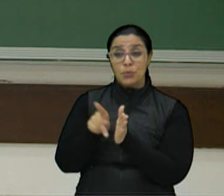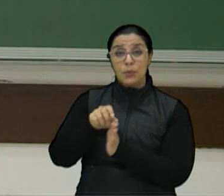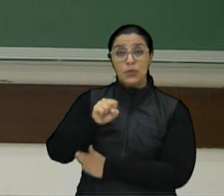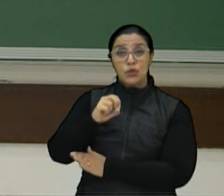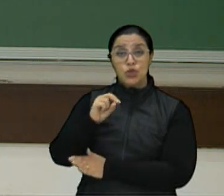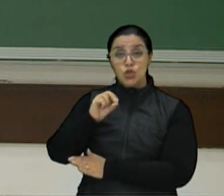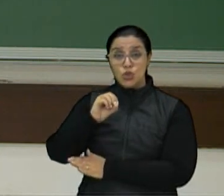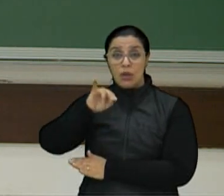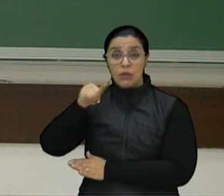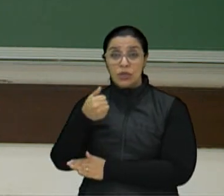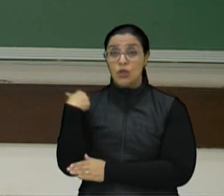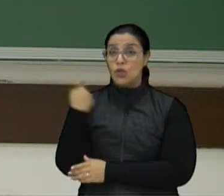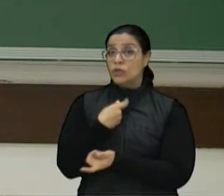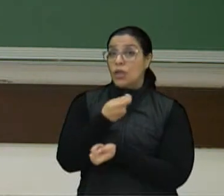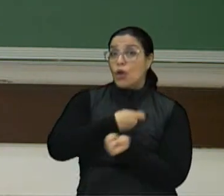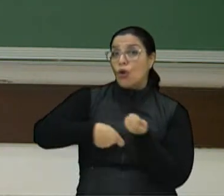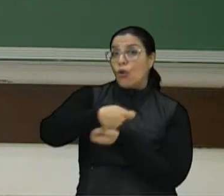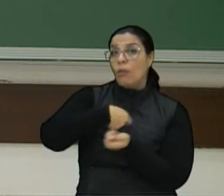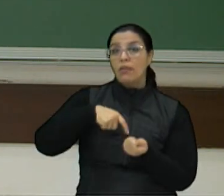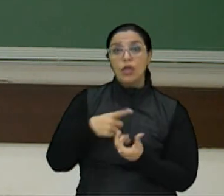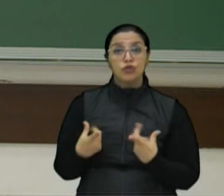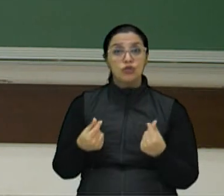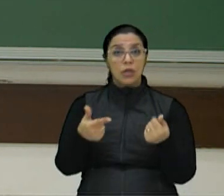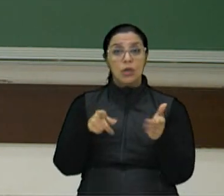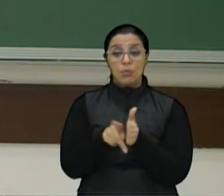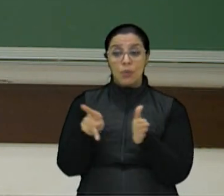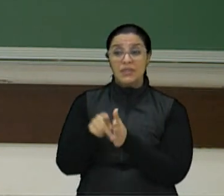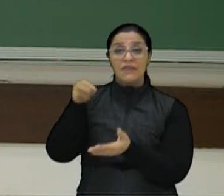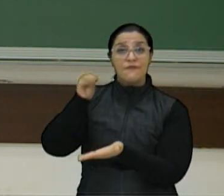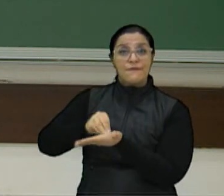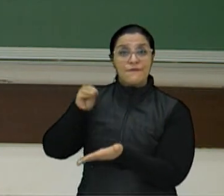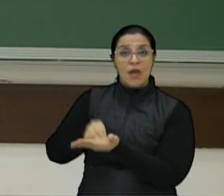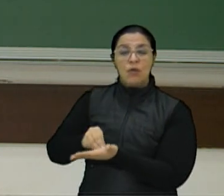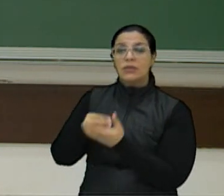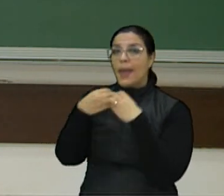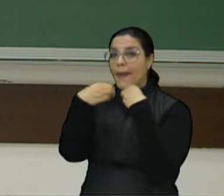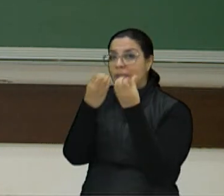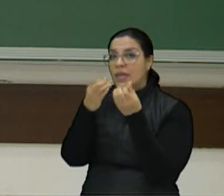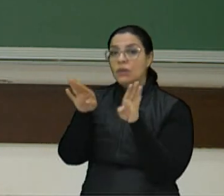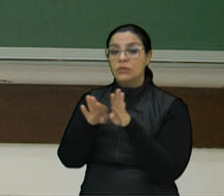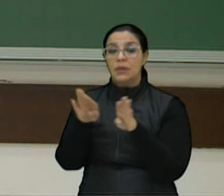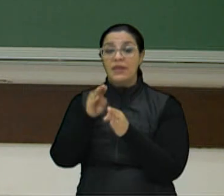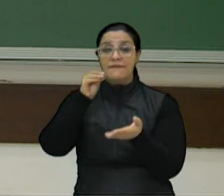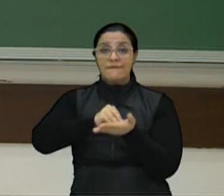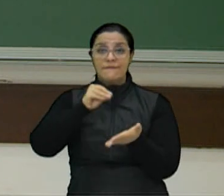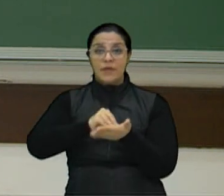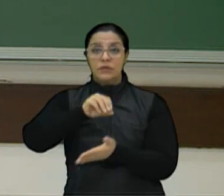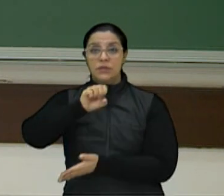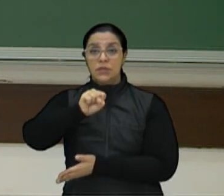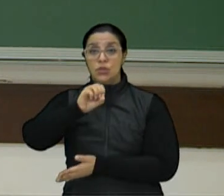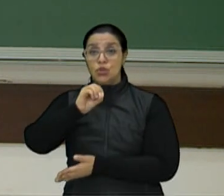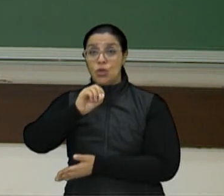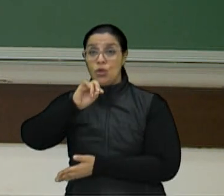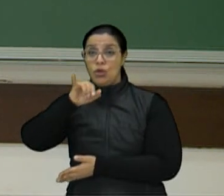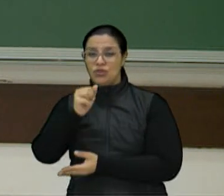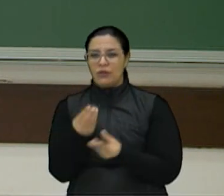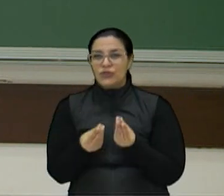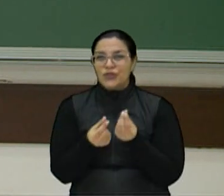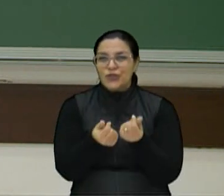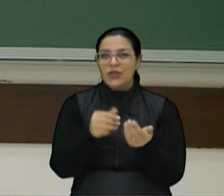da nossa receita. Olha só, se tiver impacto na soja e no milho, mexe com o agricultor no interior do Paraná.